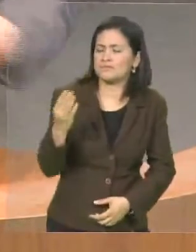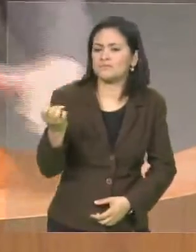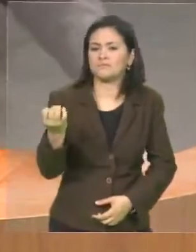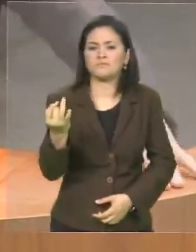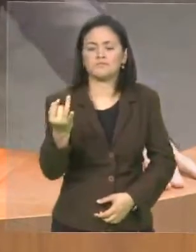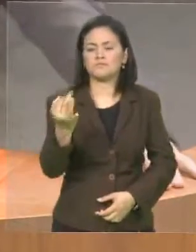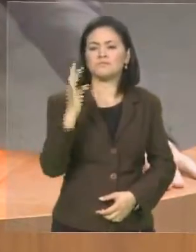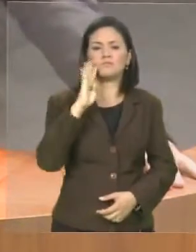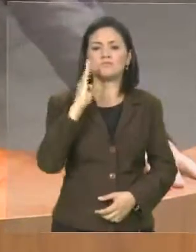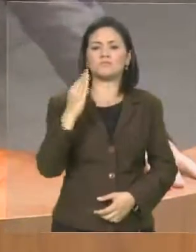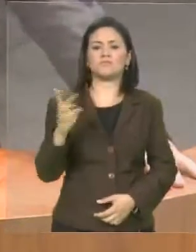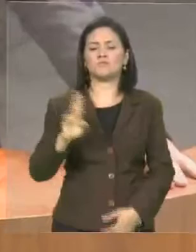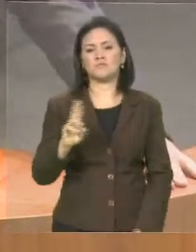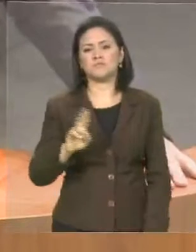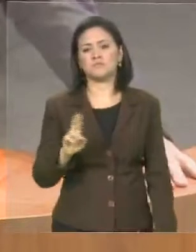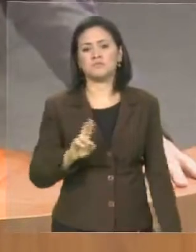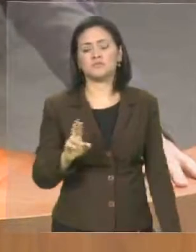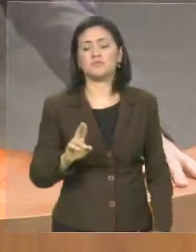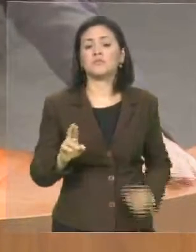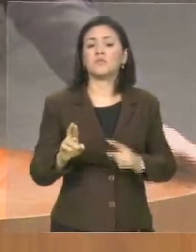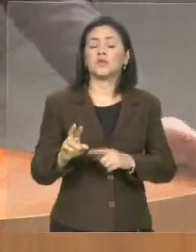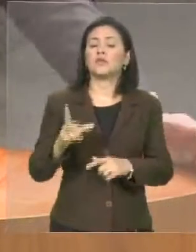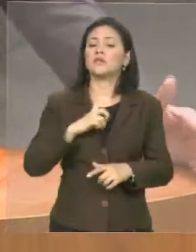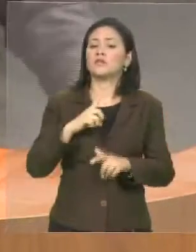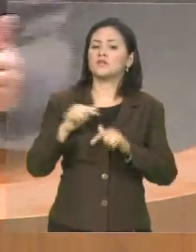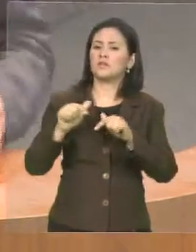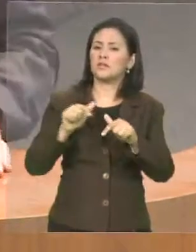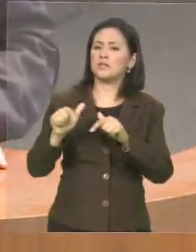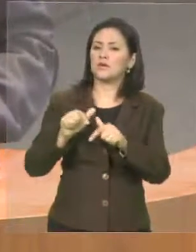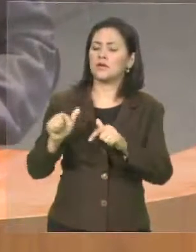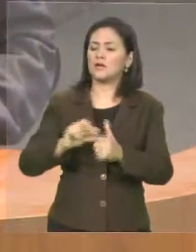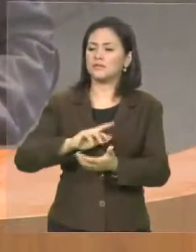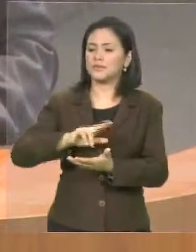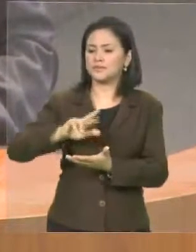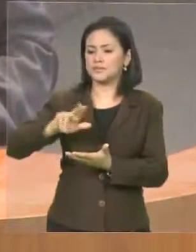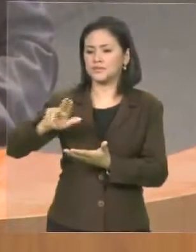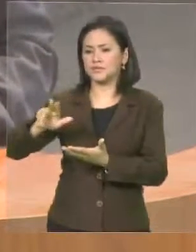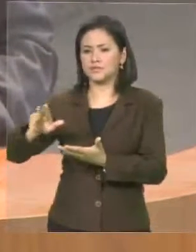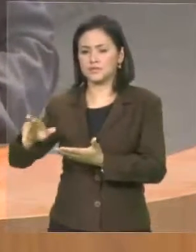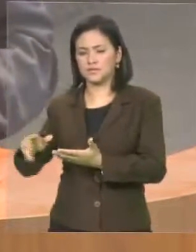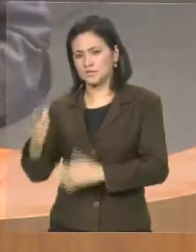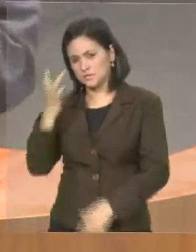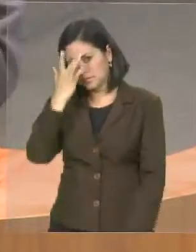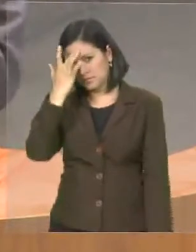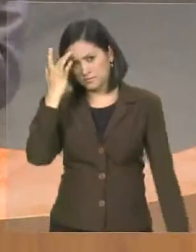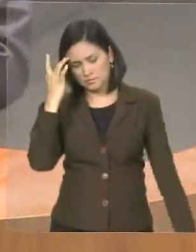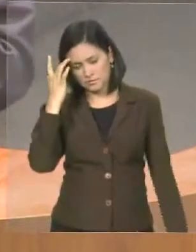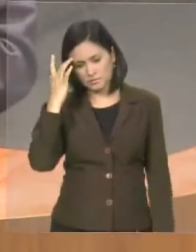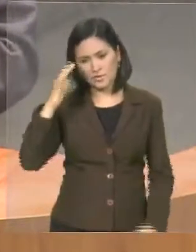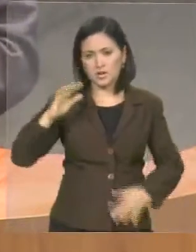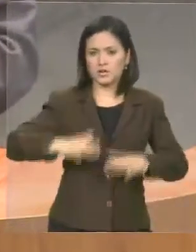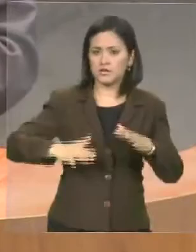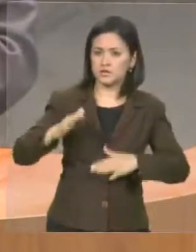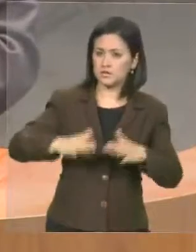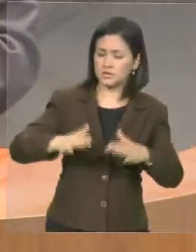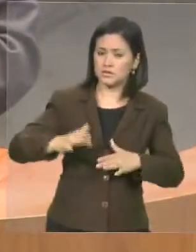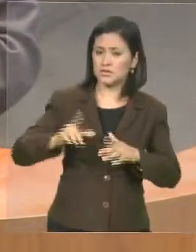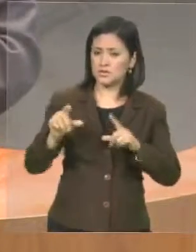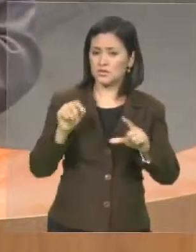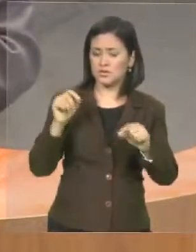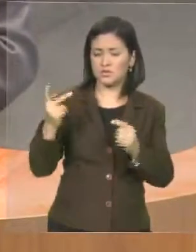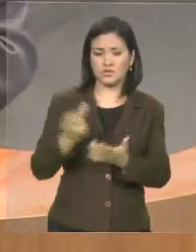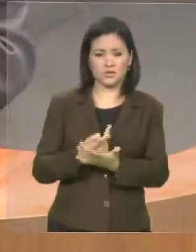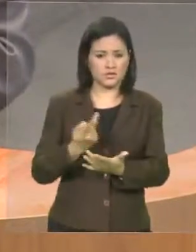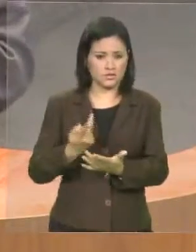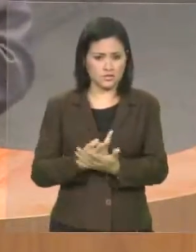emprega milhares de pessoas no Brasil e que, de repente, uma decisão, muitas das vezes, é equivocada, muitas das vezes as